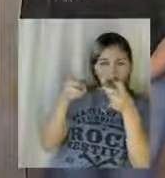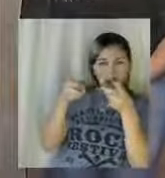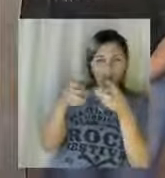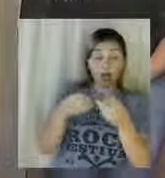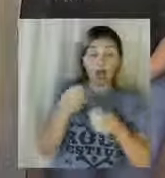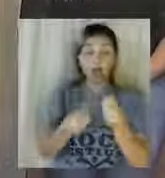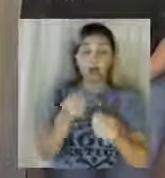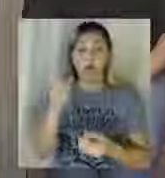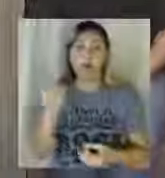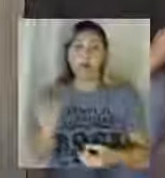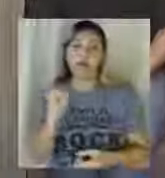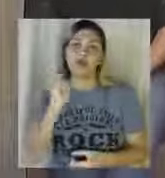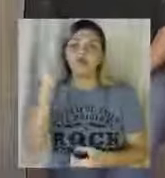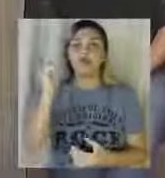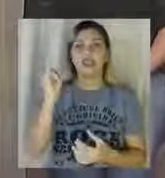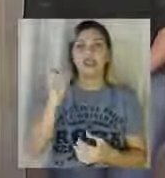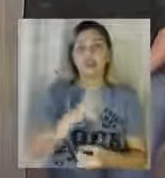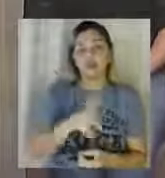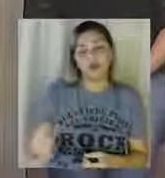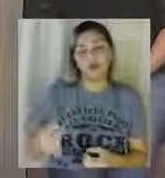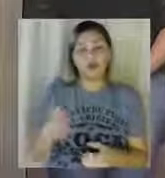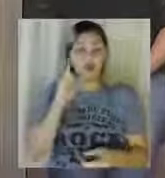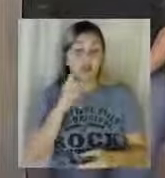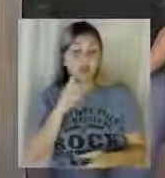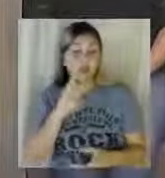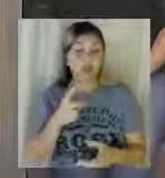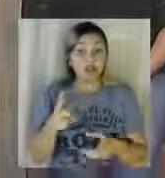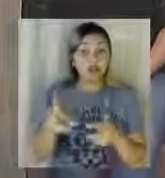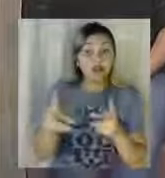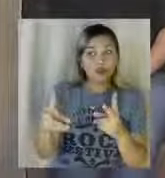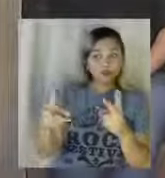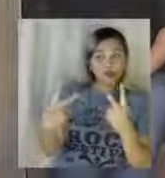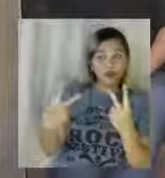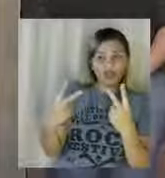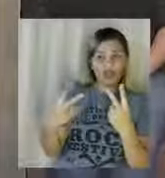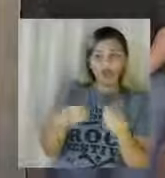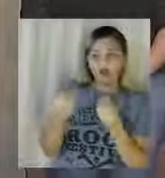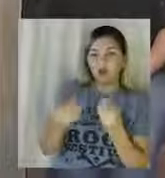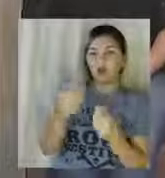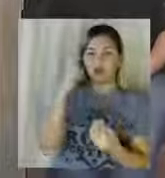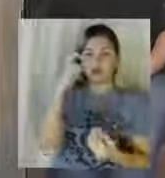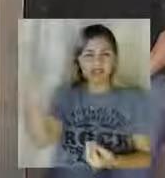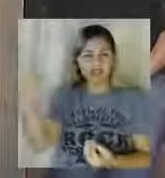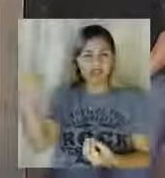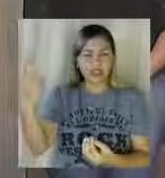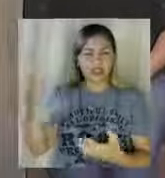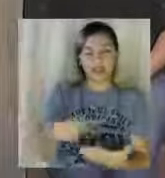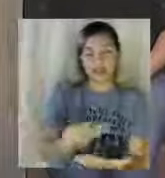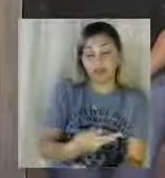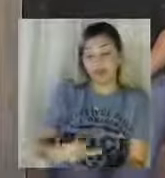importante. Os professores surdos viram que eu era inteligente, eu desenhava, eu dava